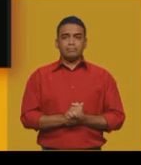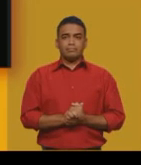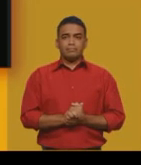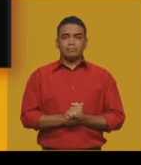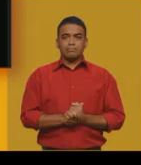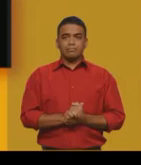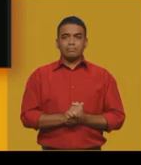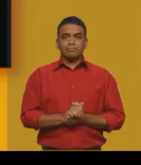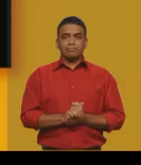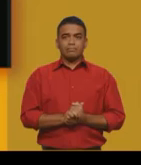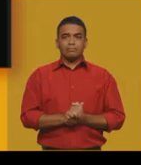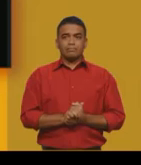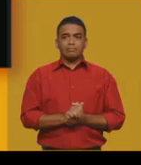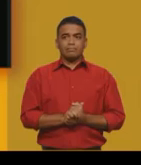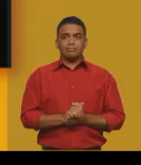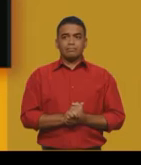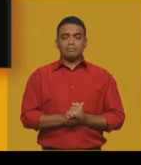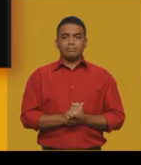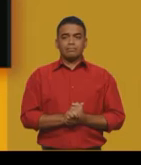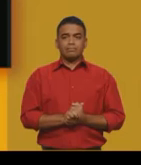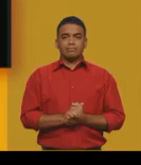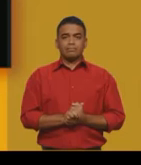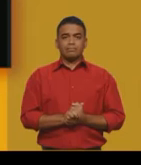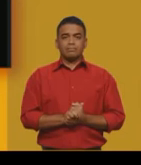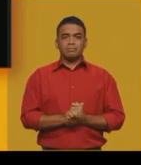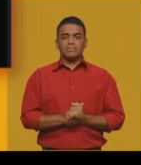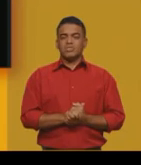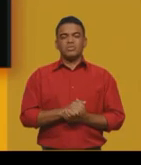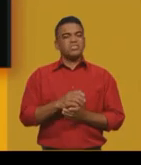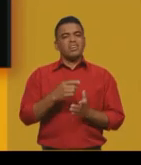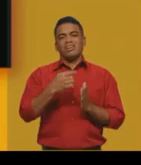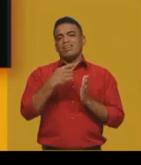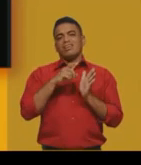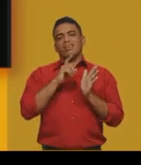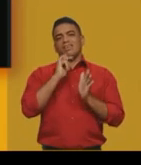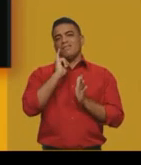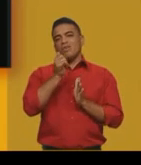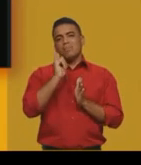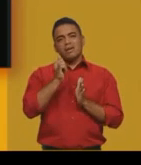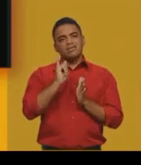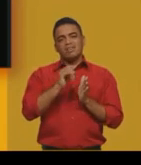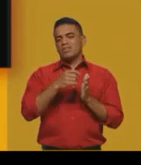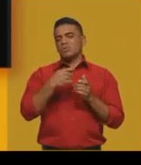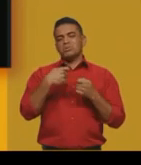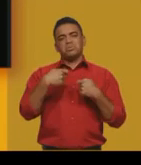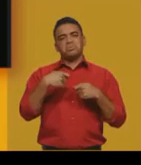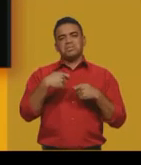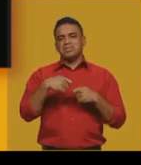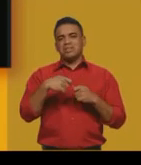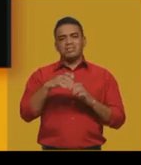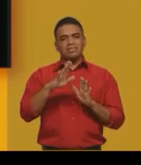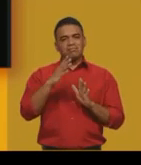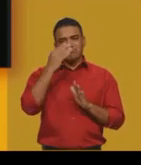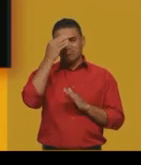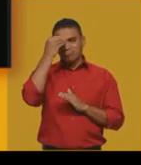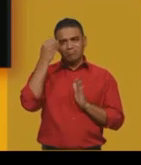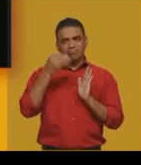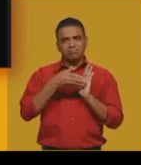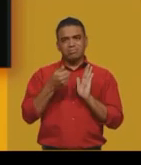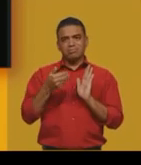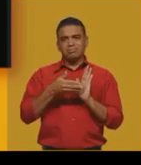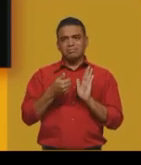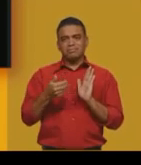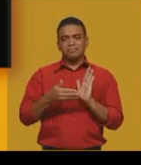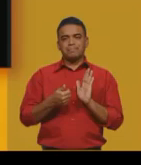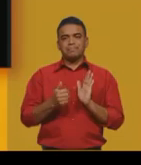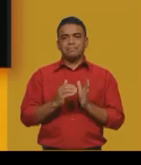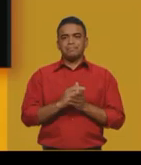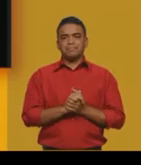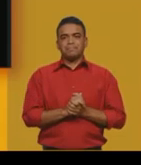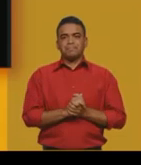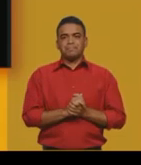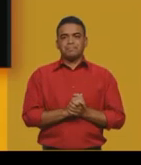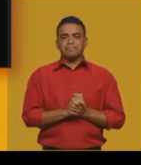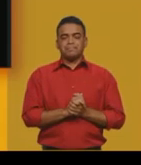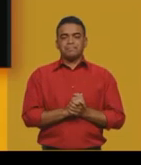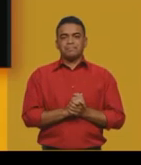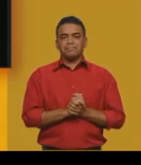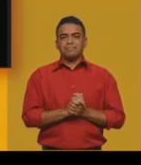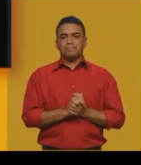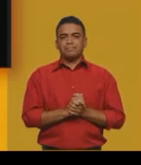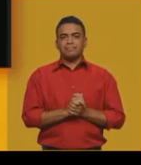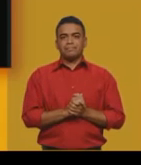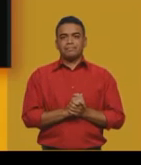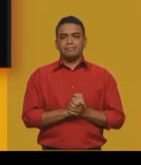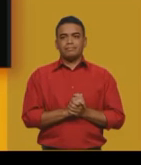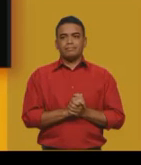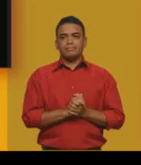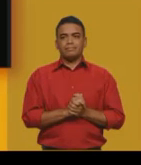1583. Também um monte de coisa que não precisa. Em 83. Né? 2 years later, on February